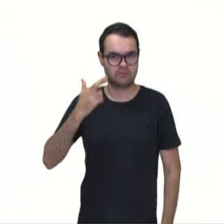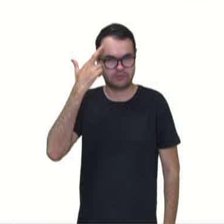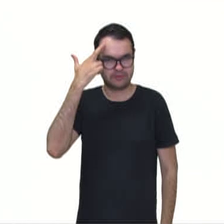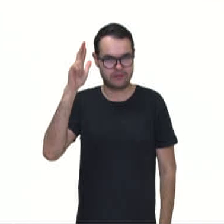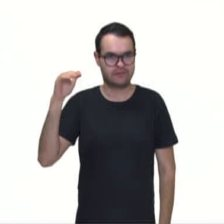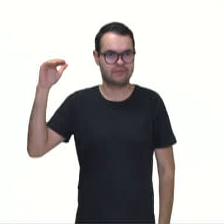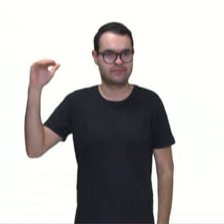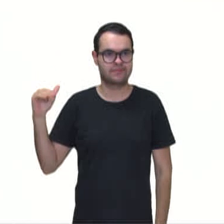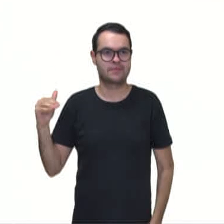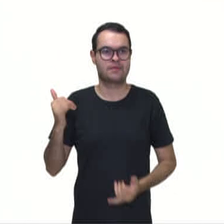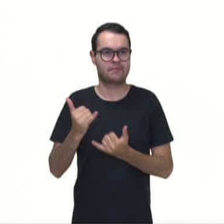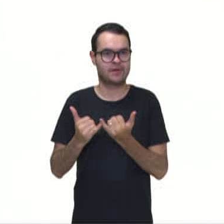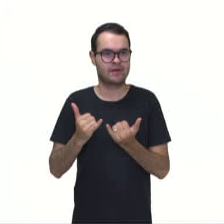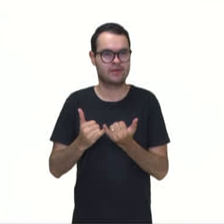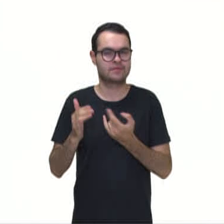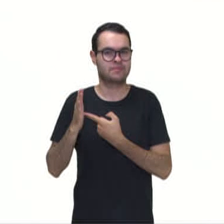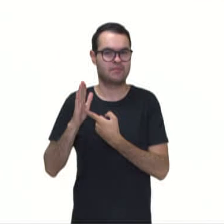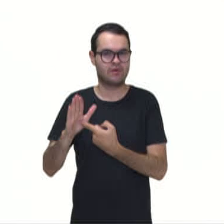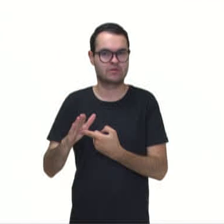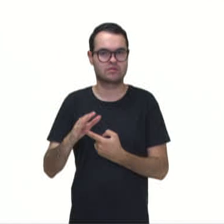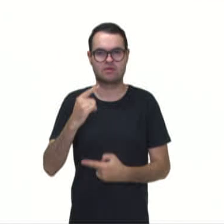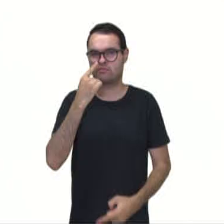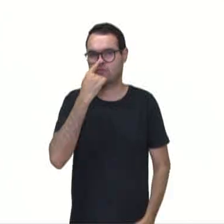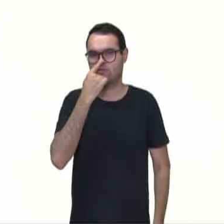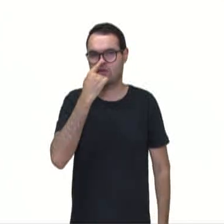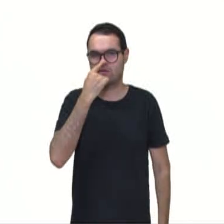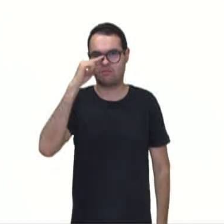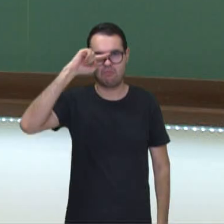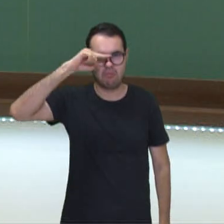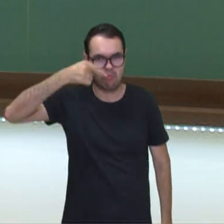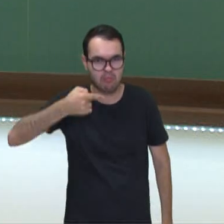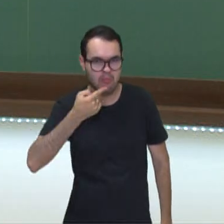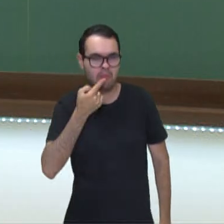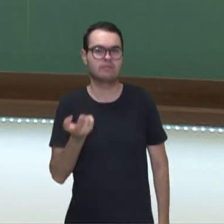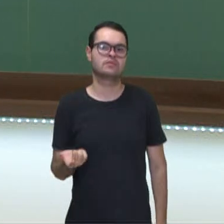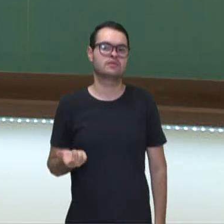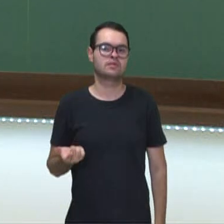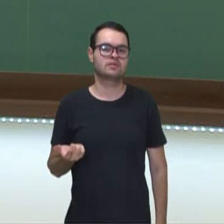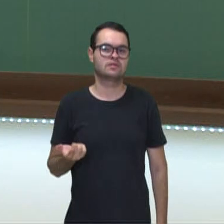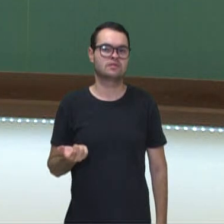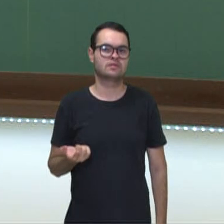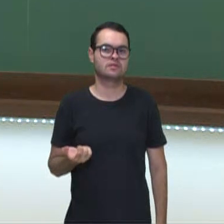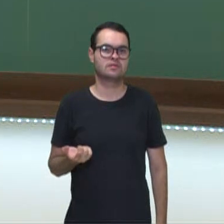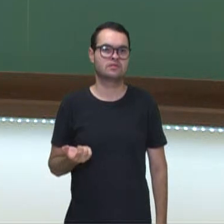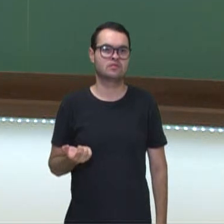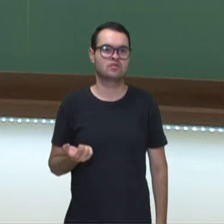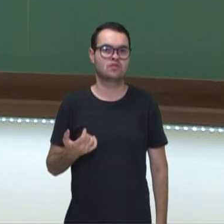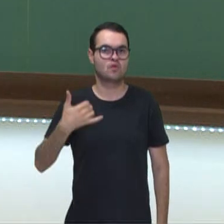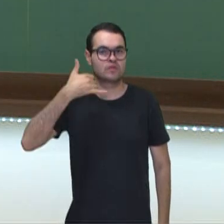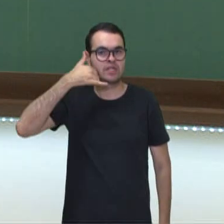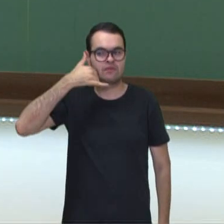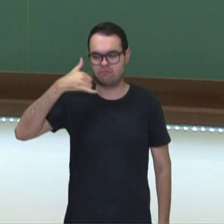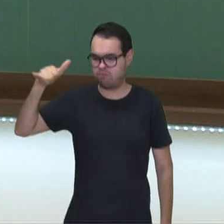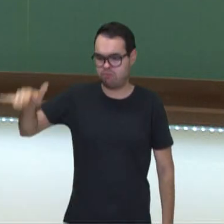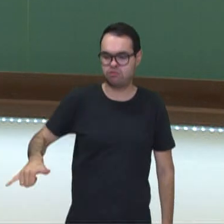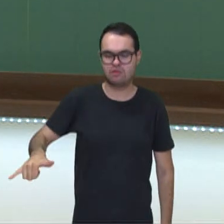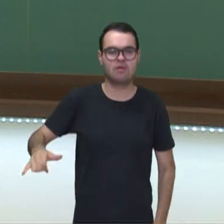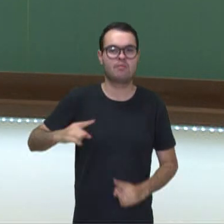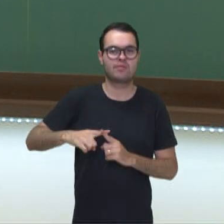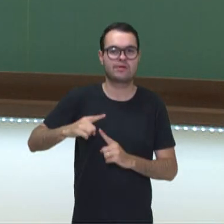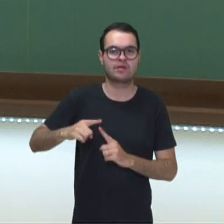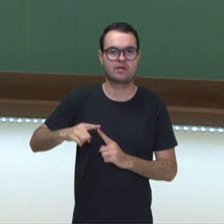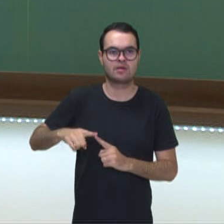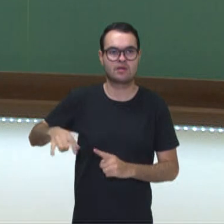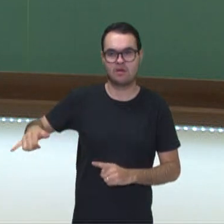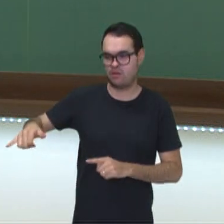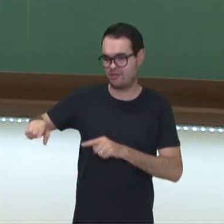traços estilizados, marcado por um narizão, né? Ele acaba de desligar o telefone, eu sei disso por conta das